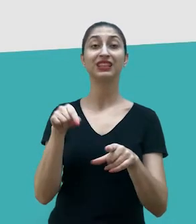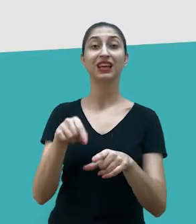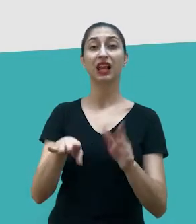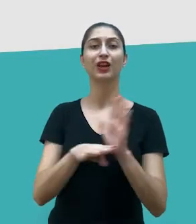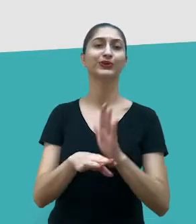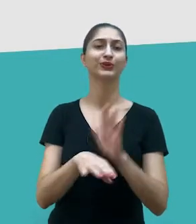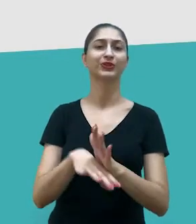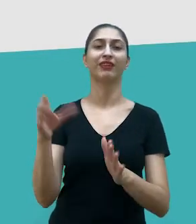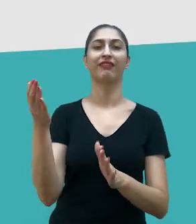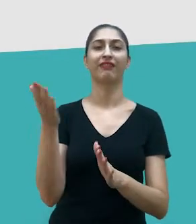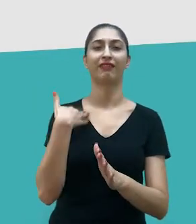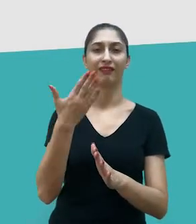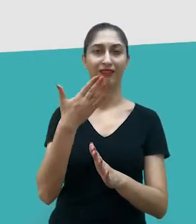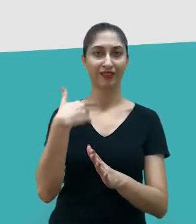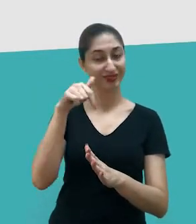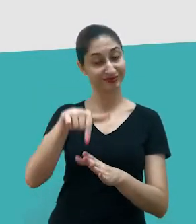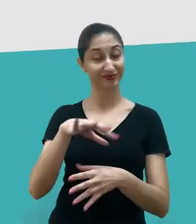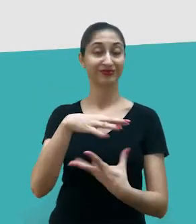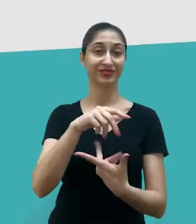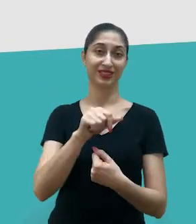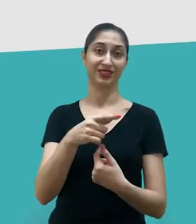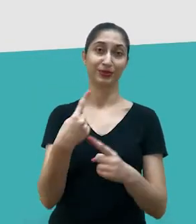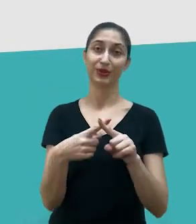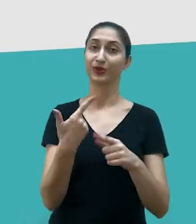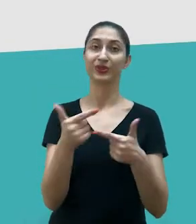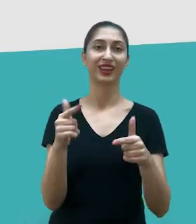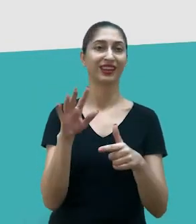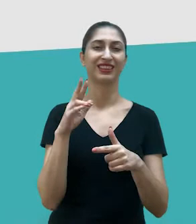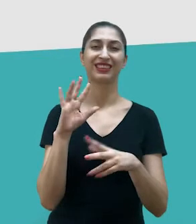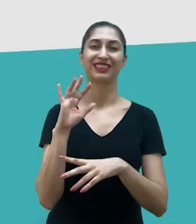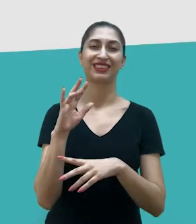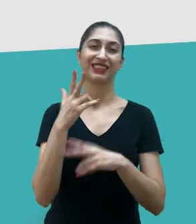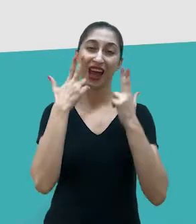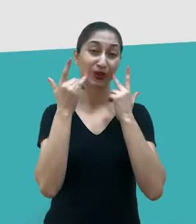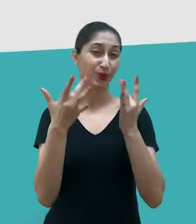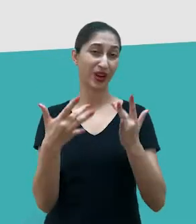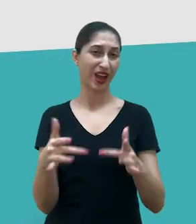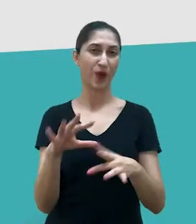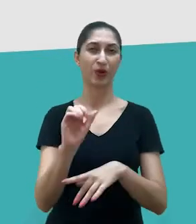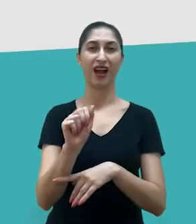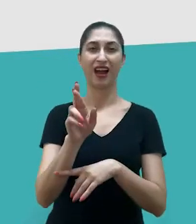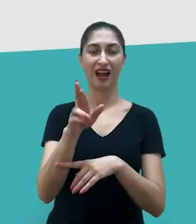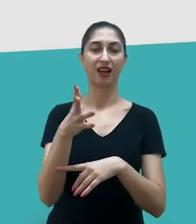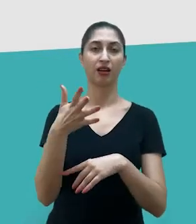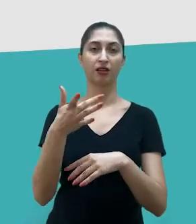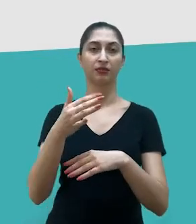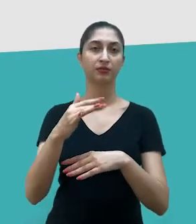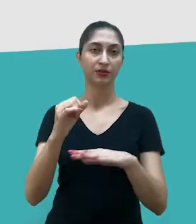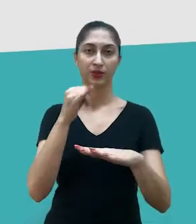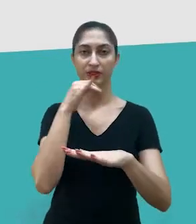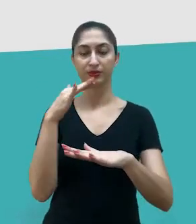clima, porque a gente não tem o ciclo natural de circulação do ar, né, que vai